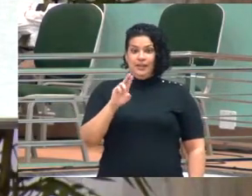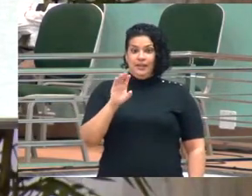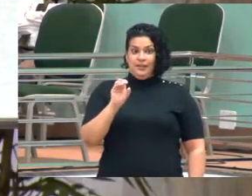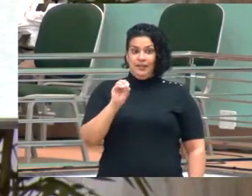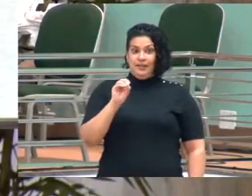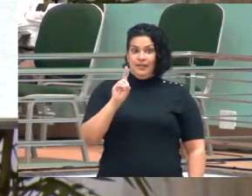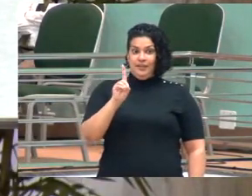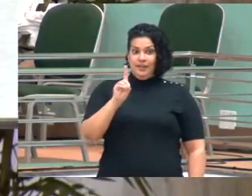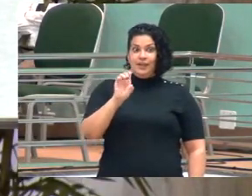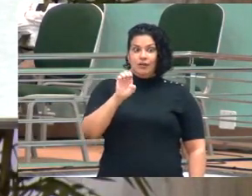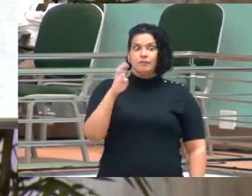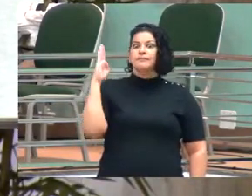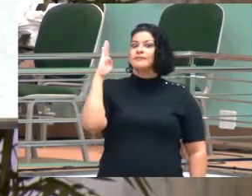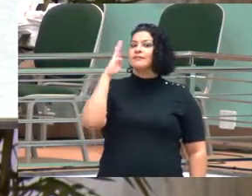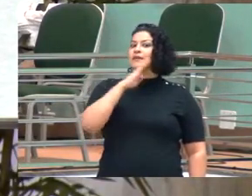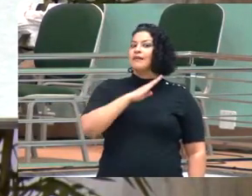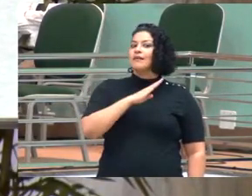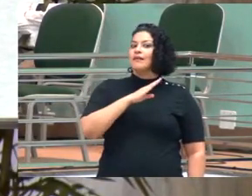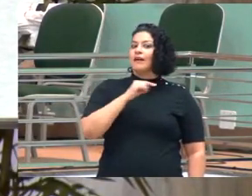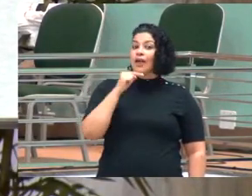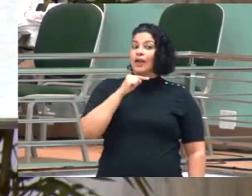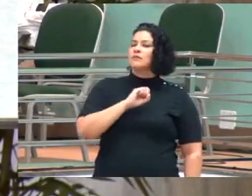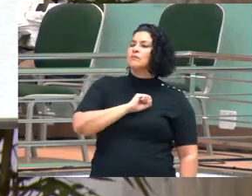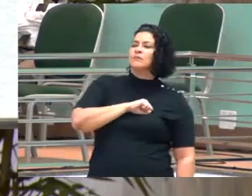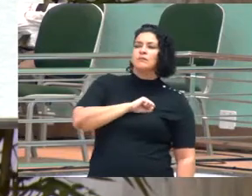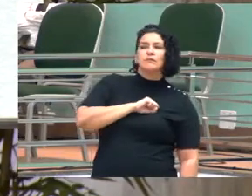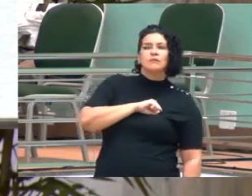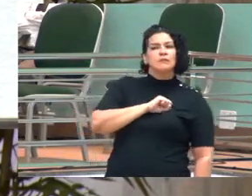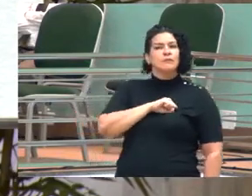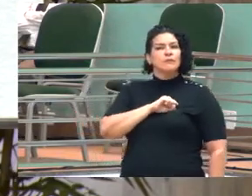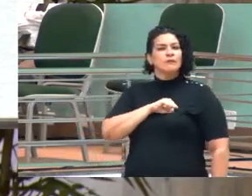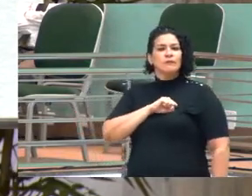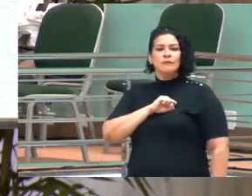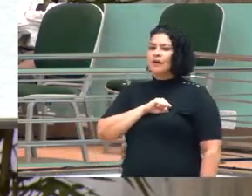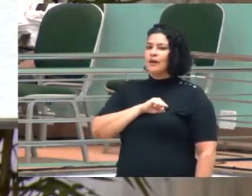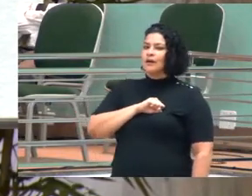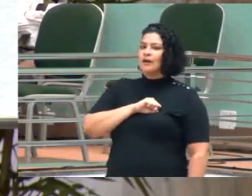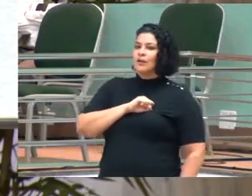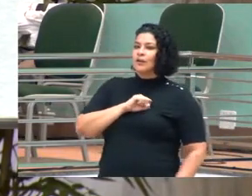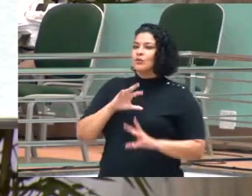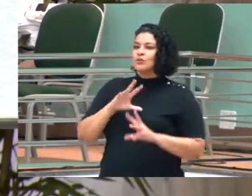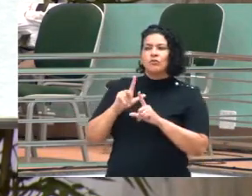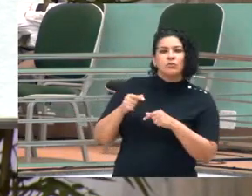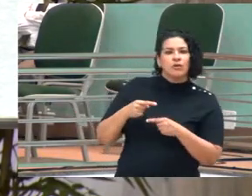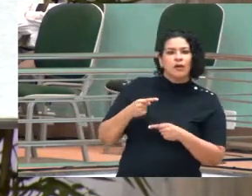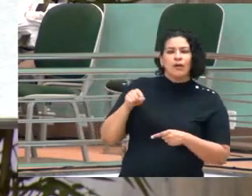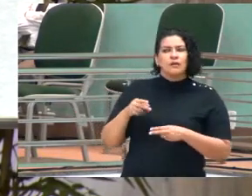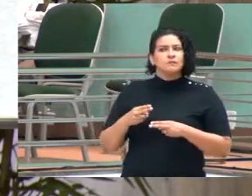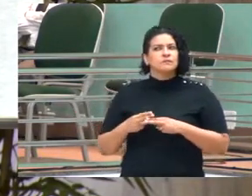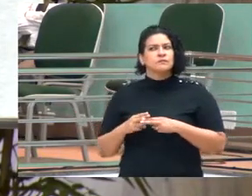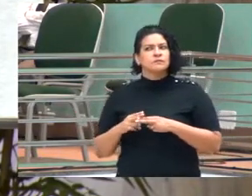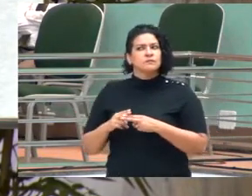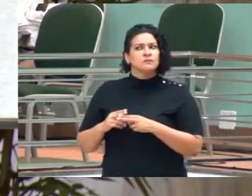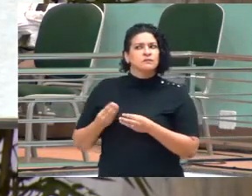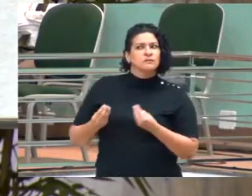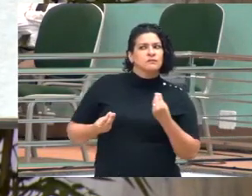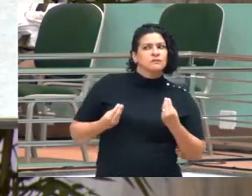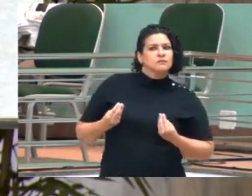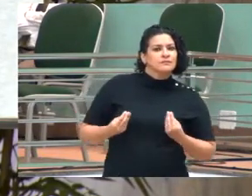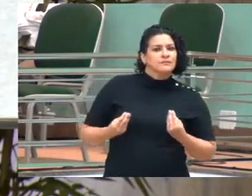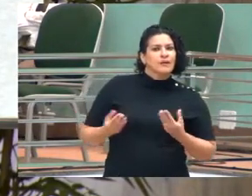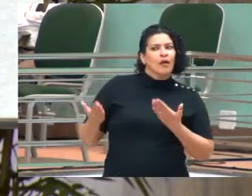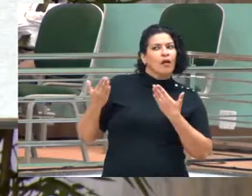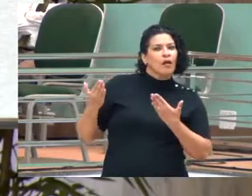ele era desconfiado de tudo e de todos. Ele teve 10 esposas, muitos filhos.